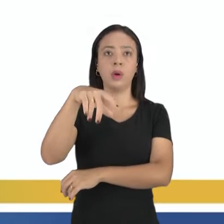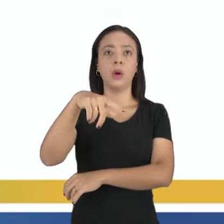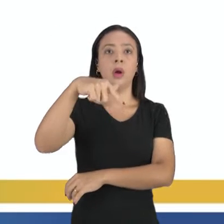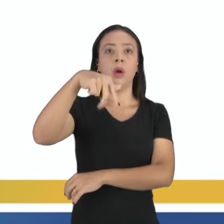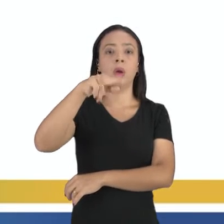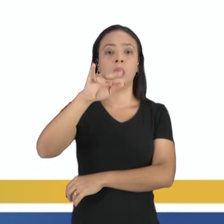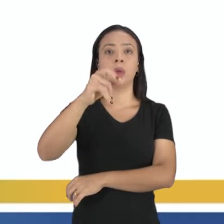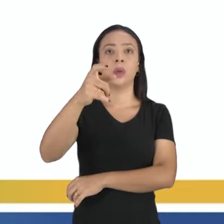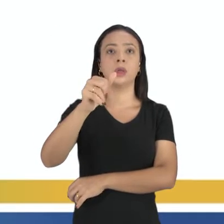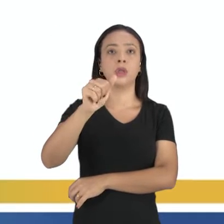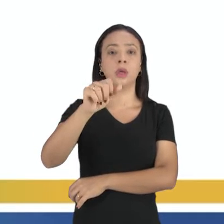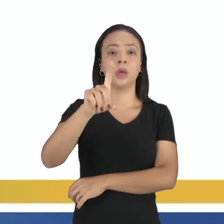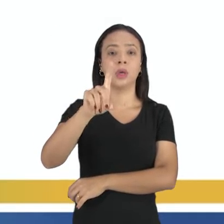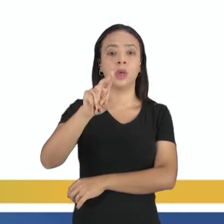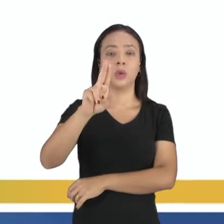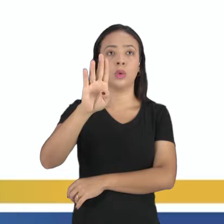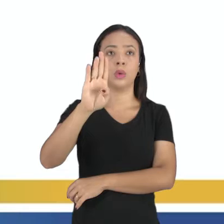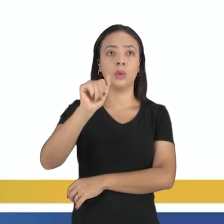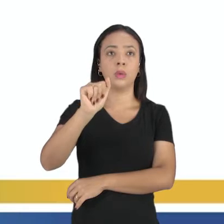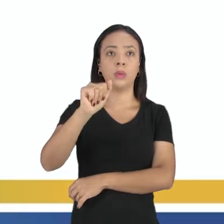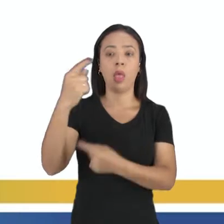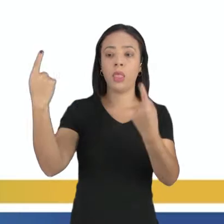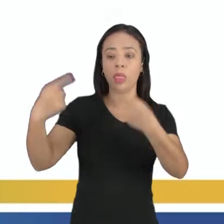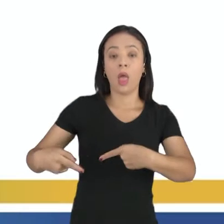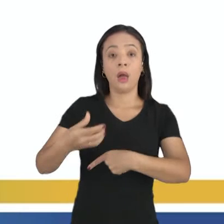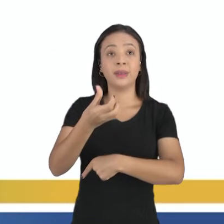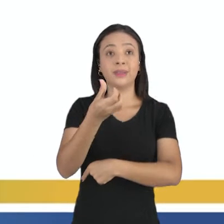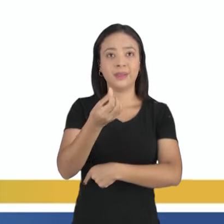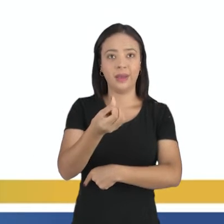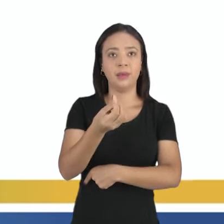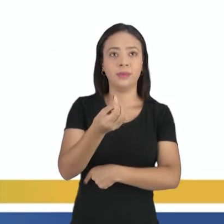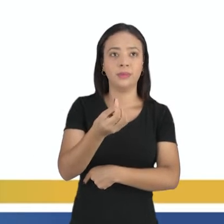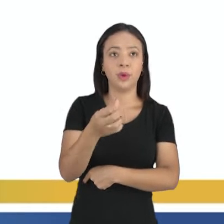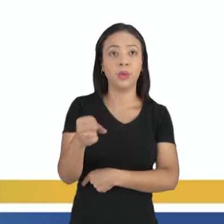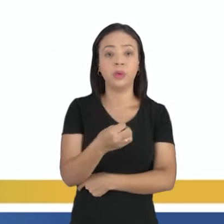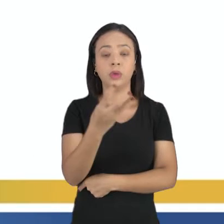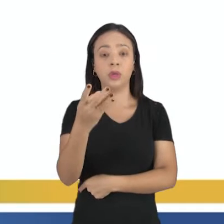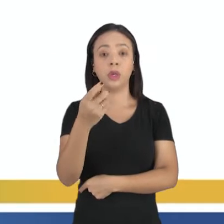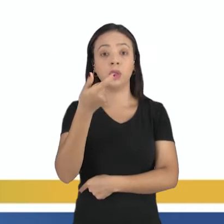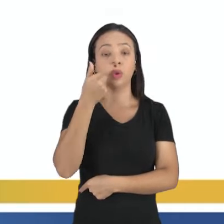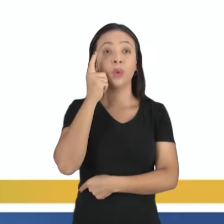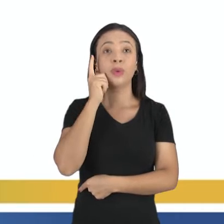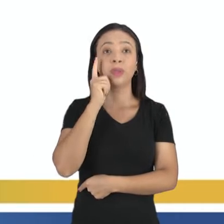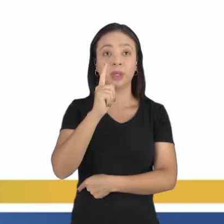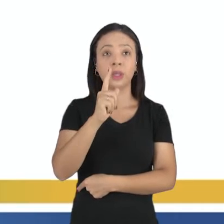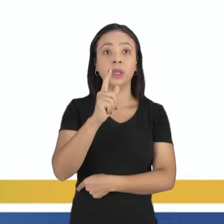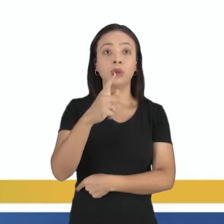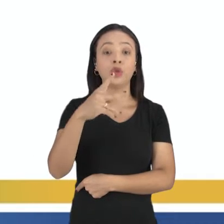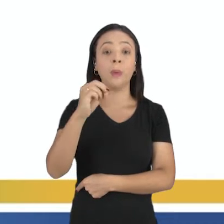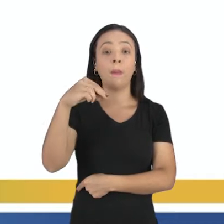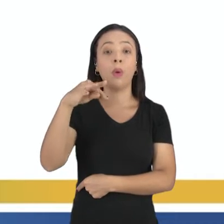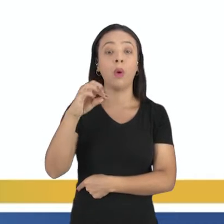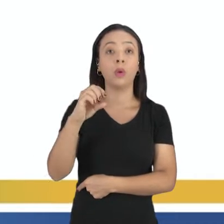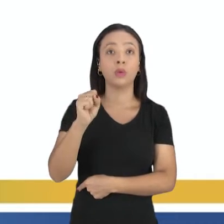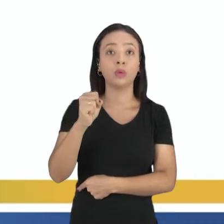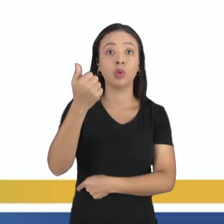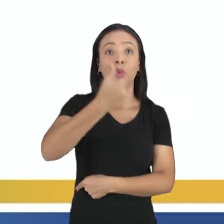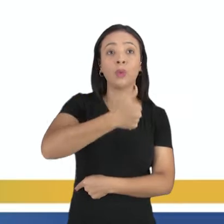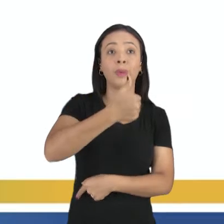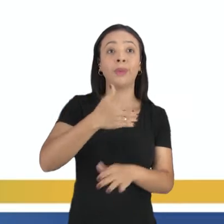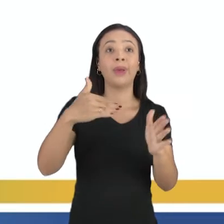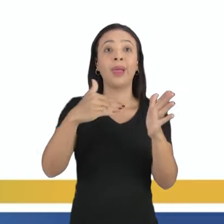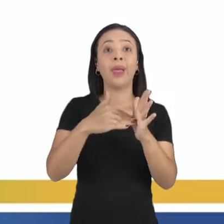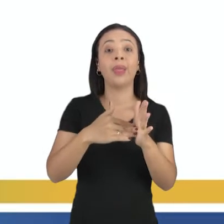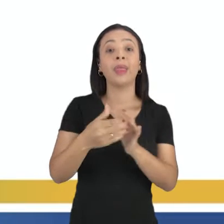Quixaduba, disputou 6 partidas em um campeonato. A quantidade de pontos desse time, da primeira, do